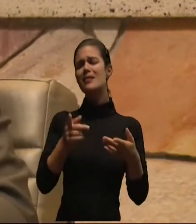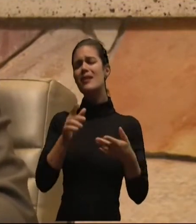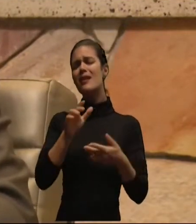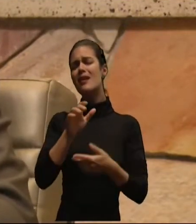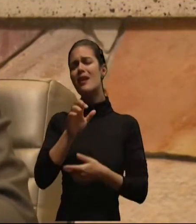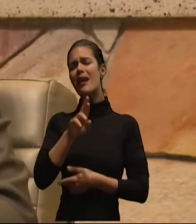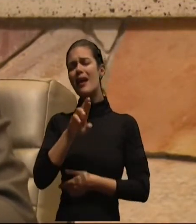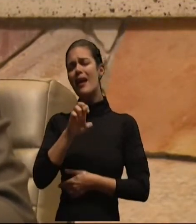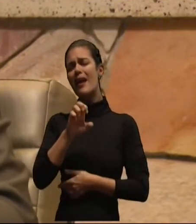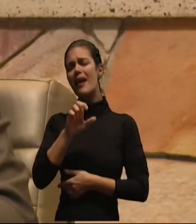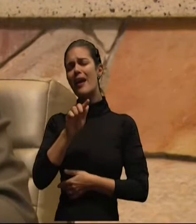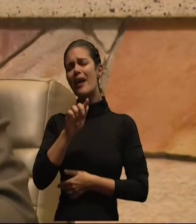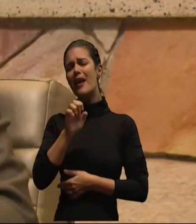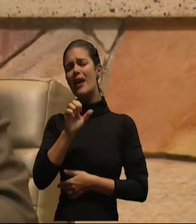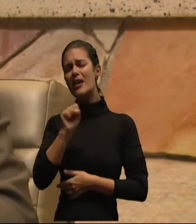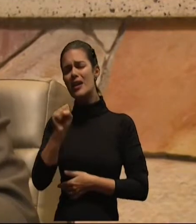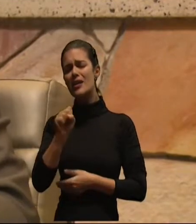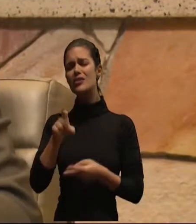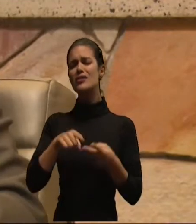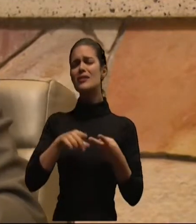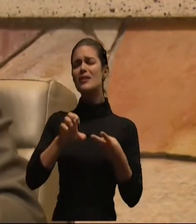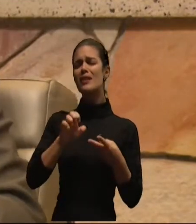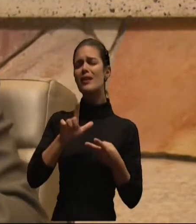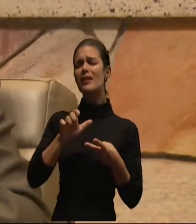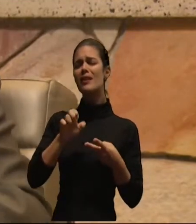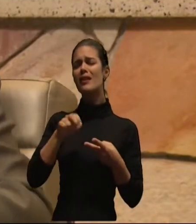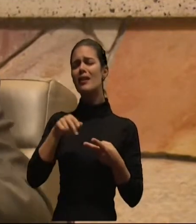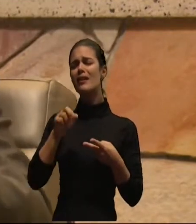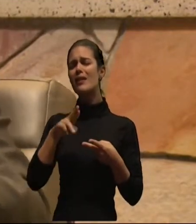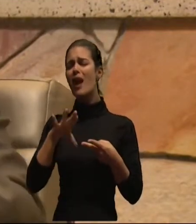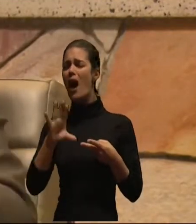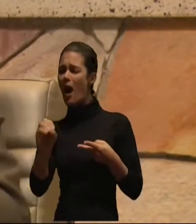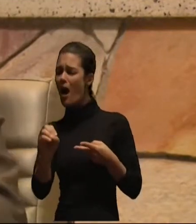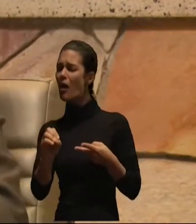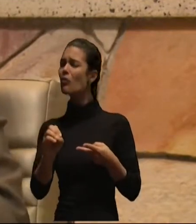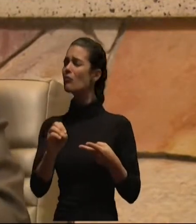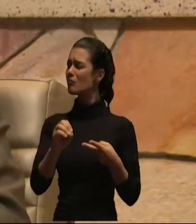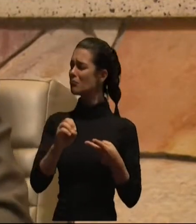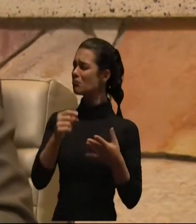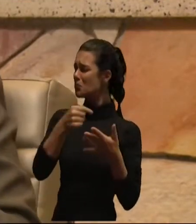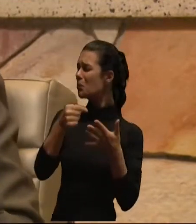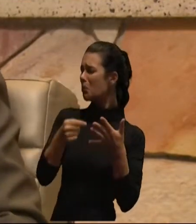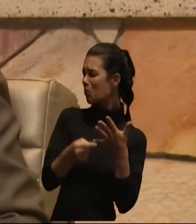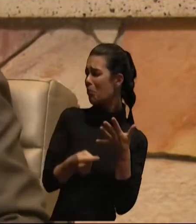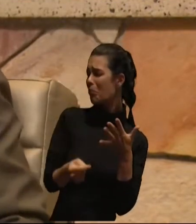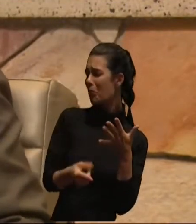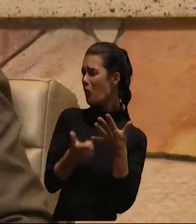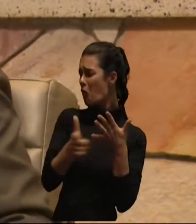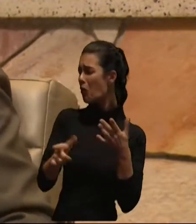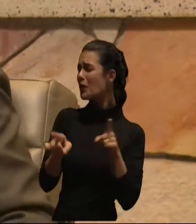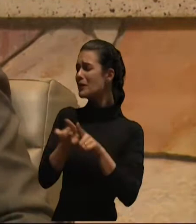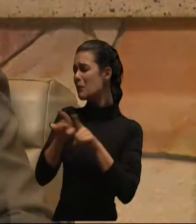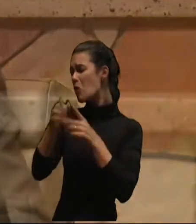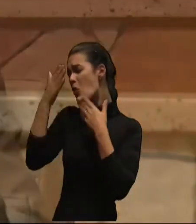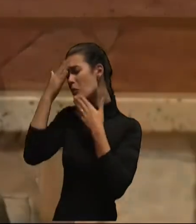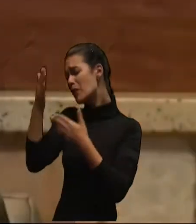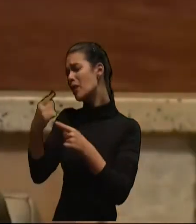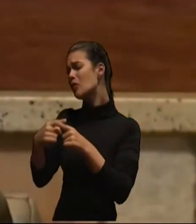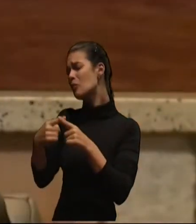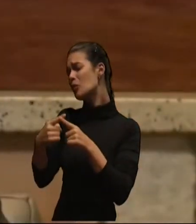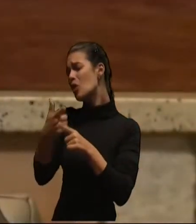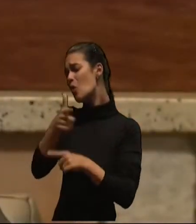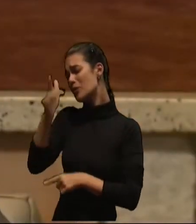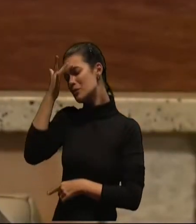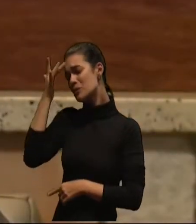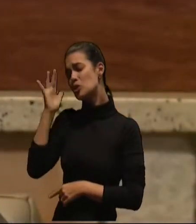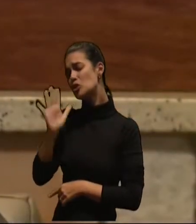Deus. Obrigado porque Ricardo já está no quarto. Muito obrigado, Pai, porque tantos outros irmãos estão se recuperando também. Mas, Pai, nós queremos